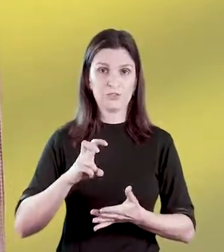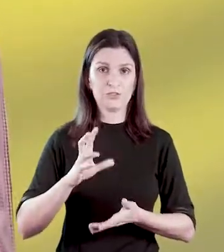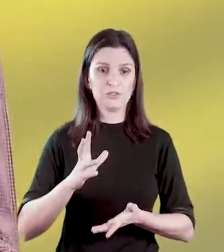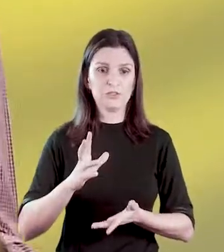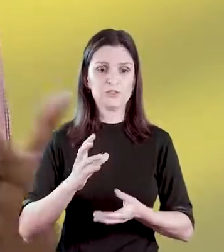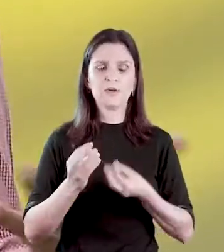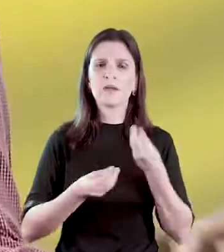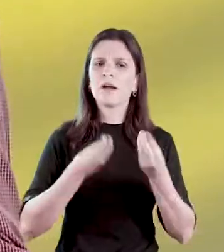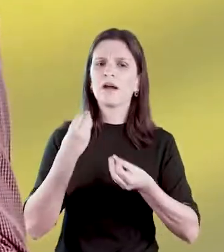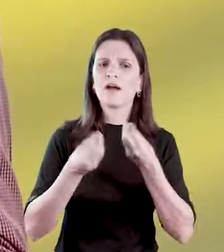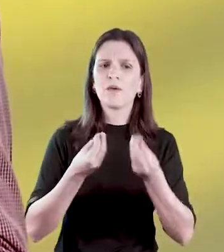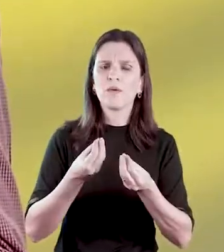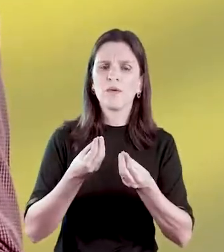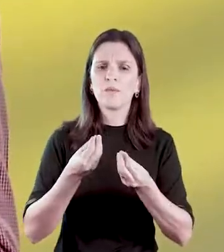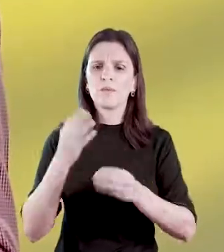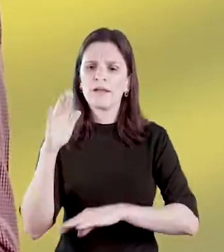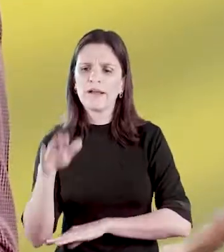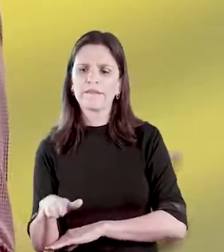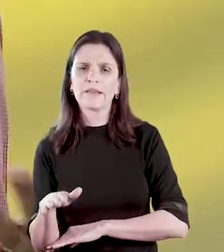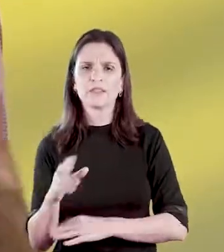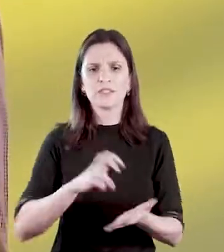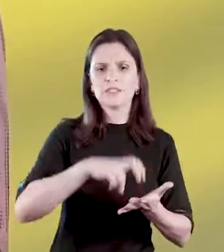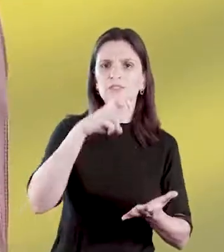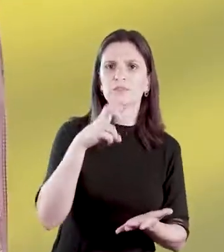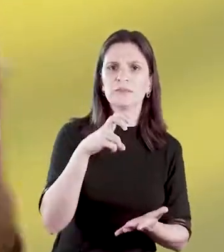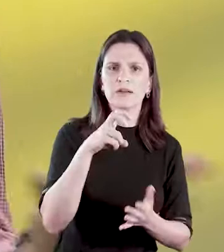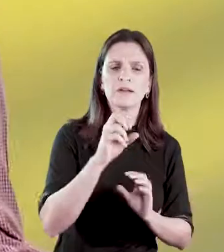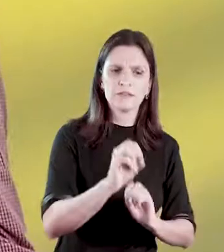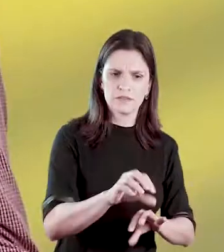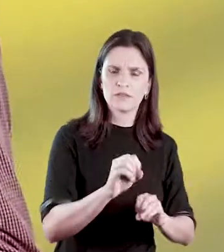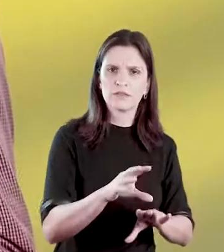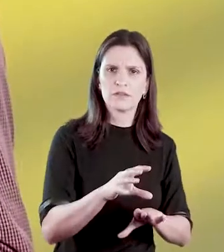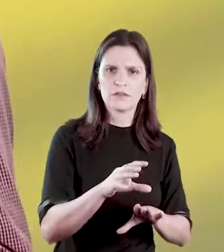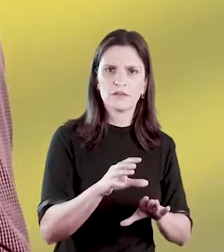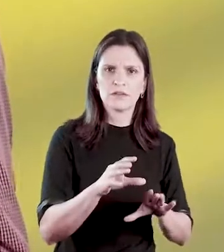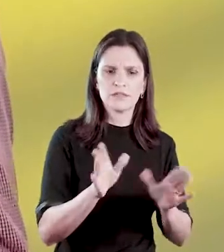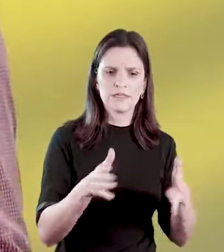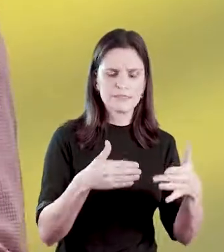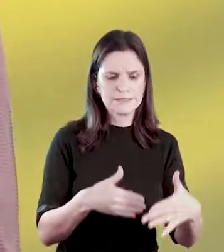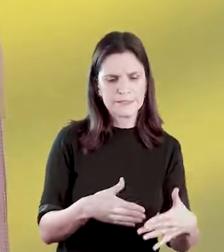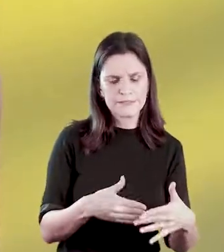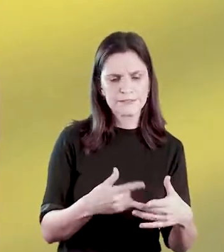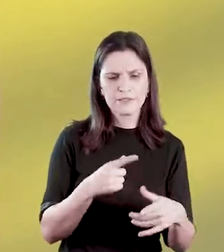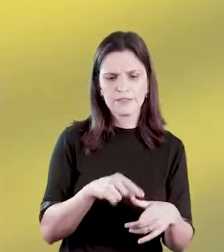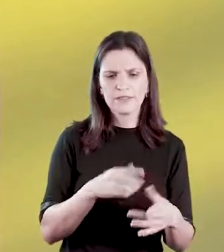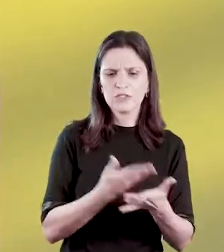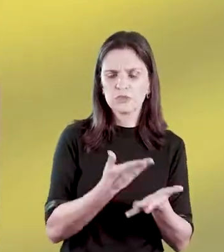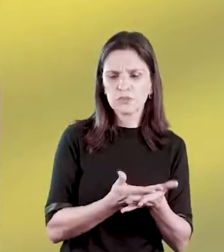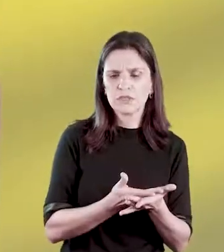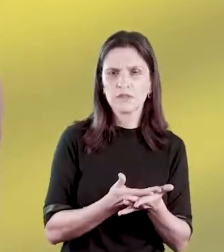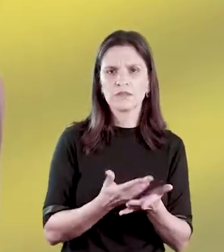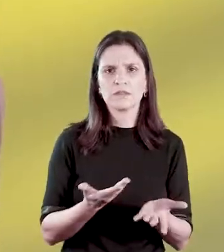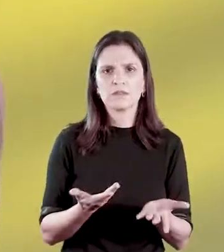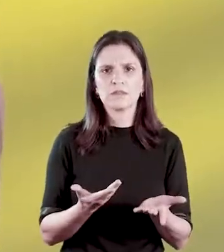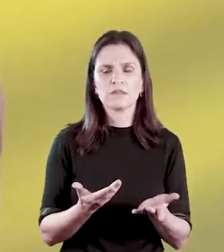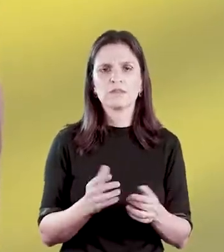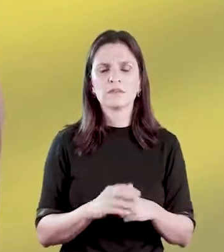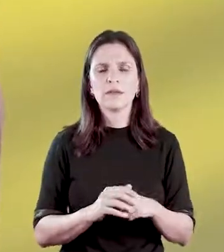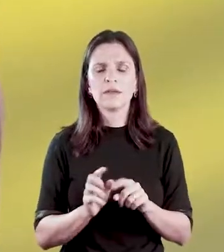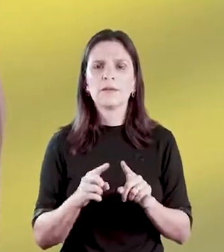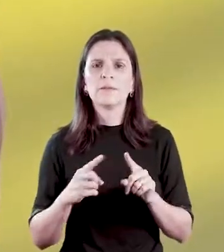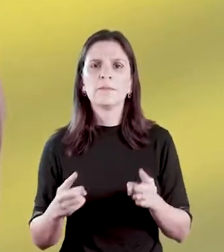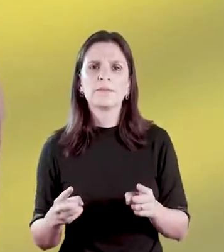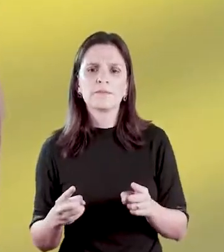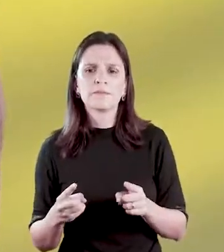integral mas integral no que de manhã o aluno na sala tarde à tarde é funk Isso não é integral para mim